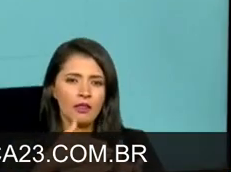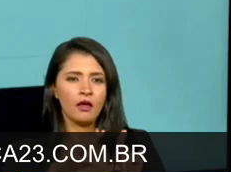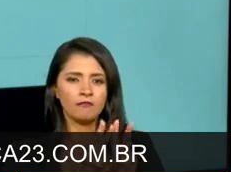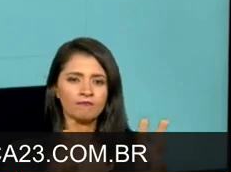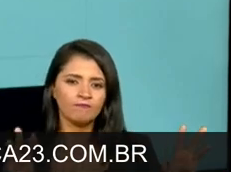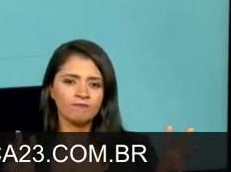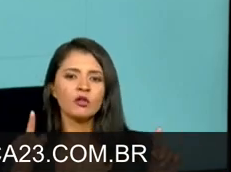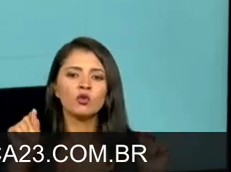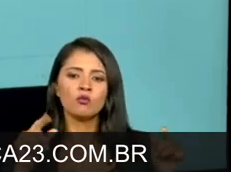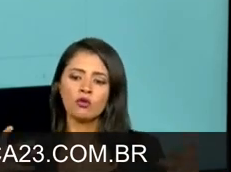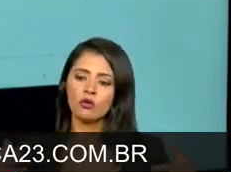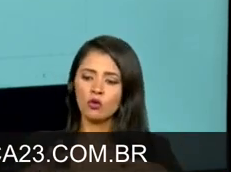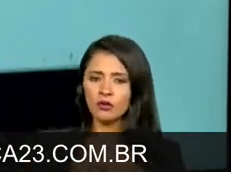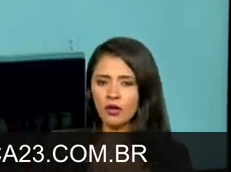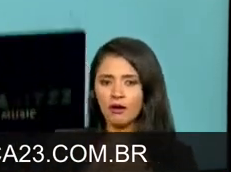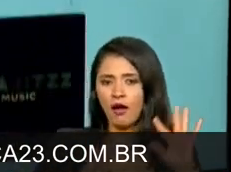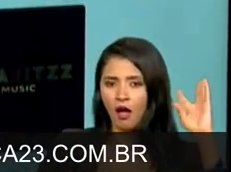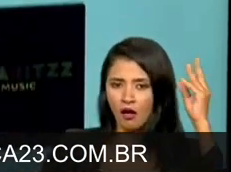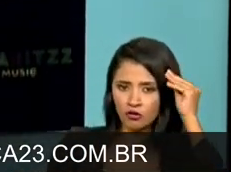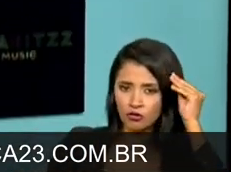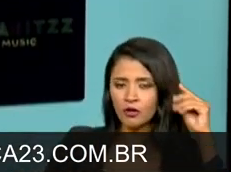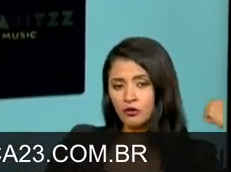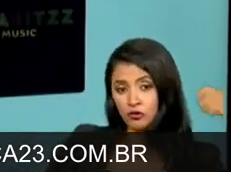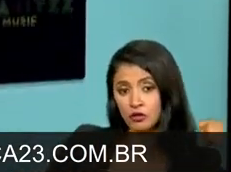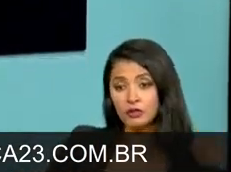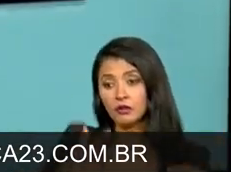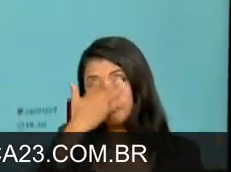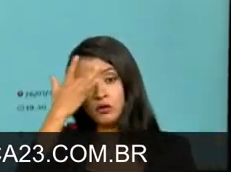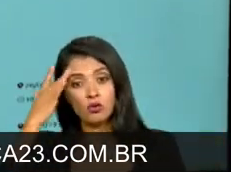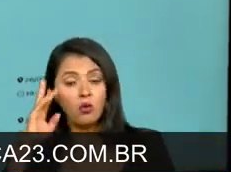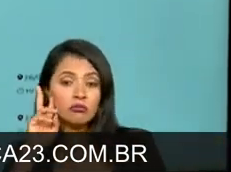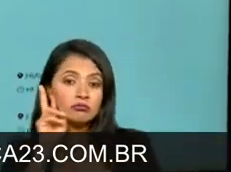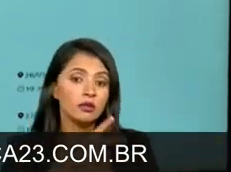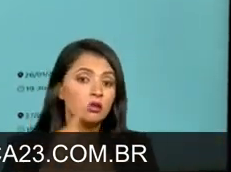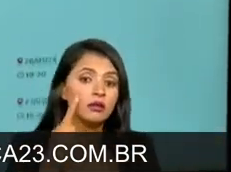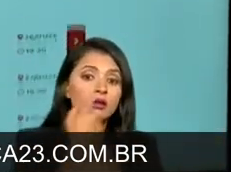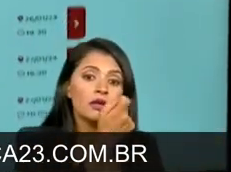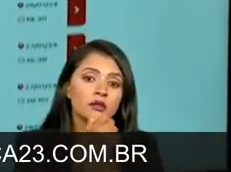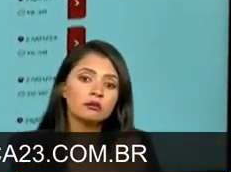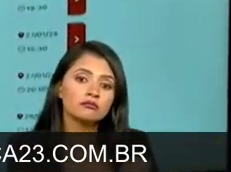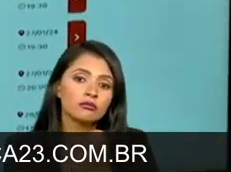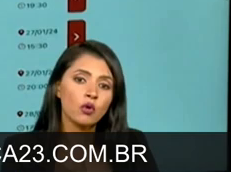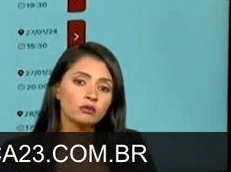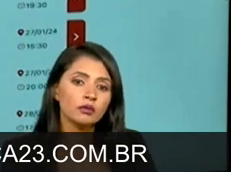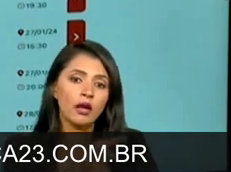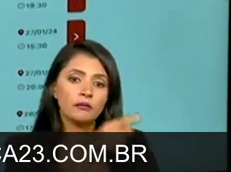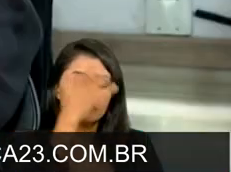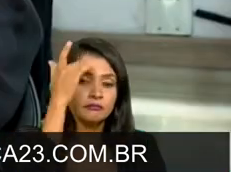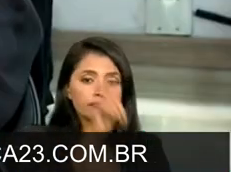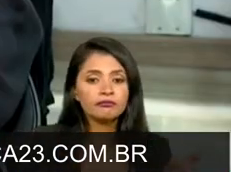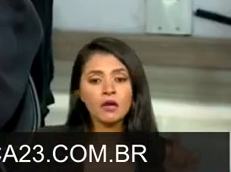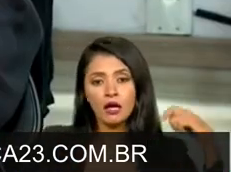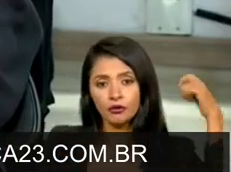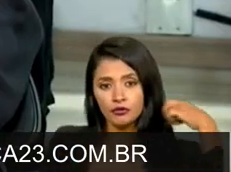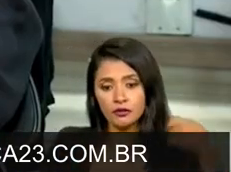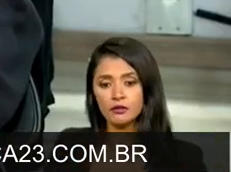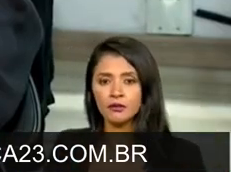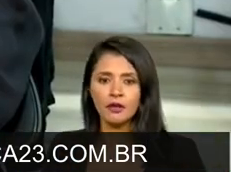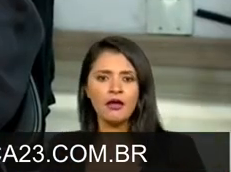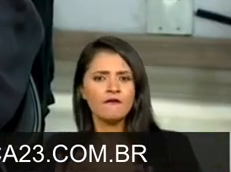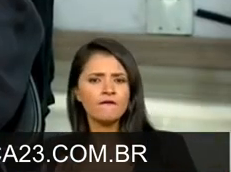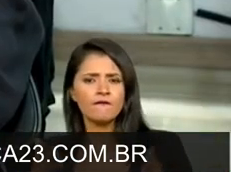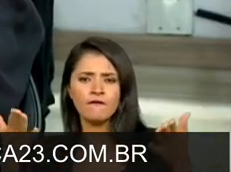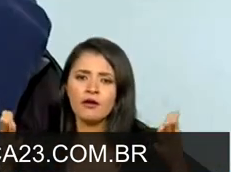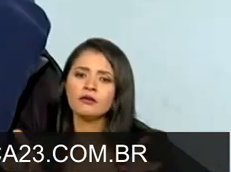online que conecta artistas e o público interessado na contratação desses profissionais para festas